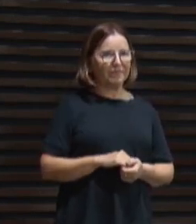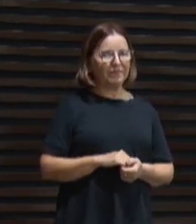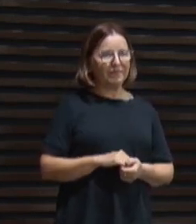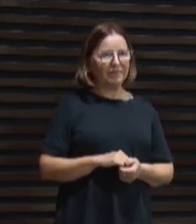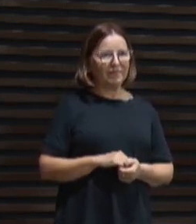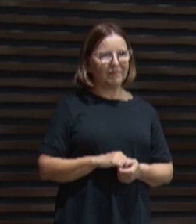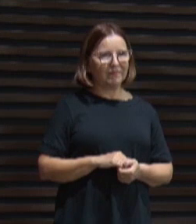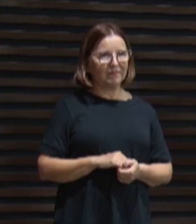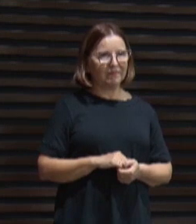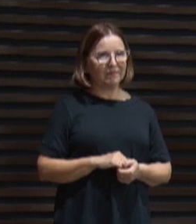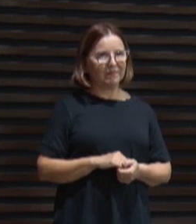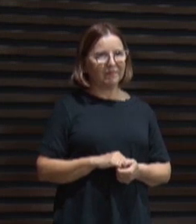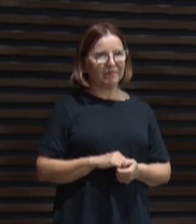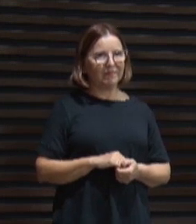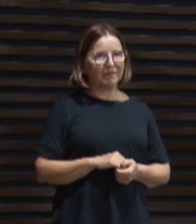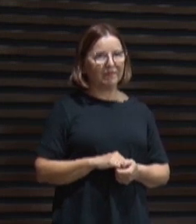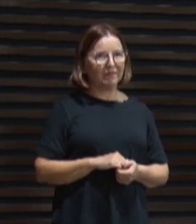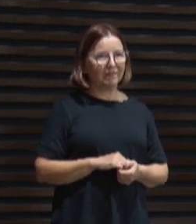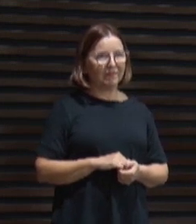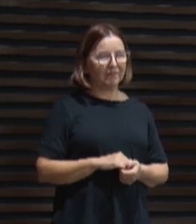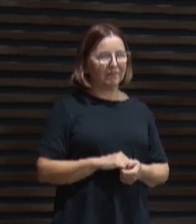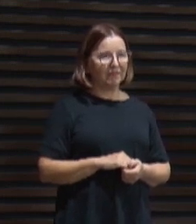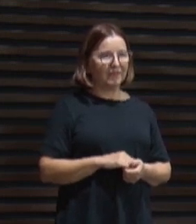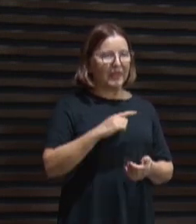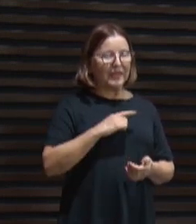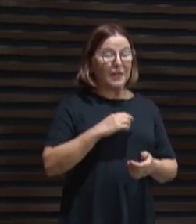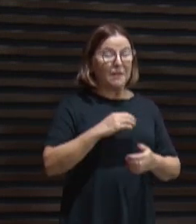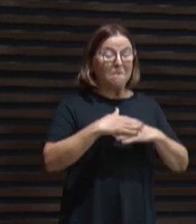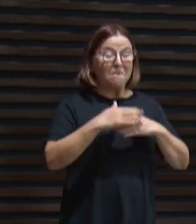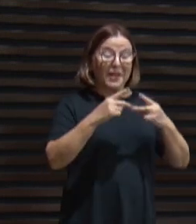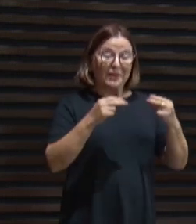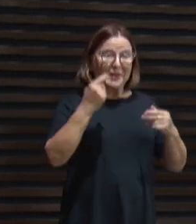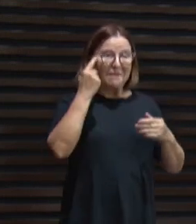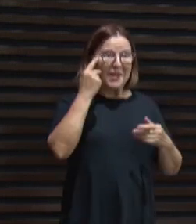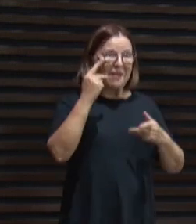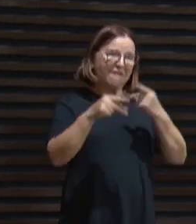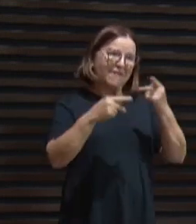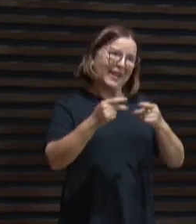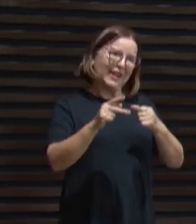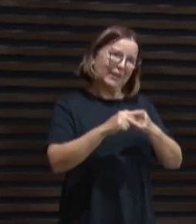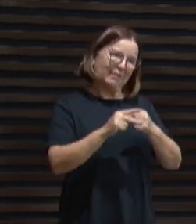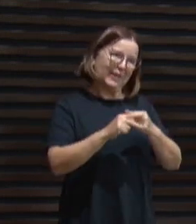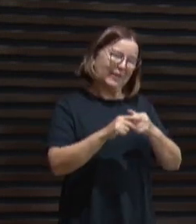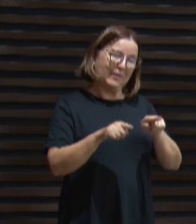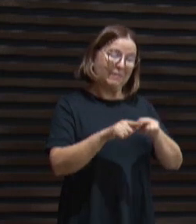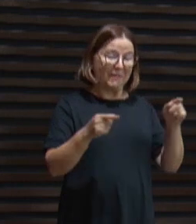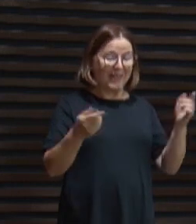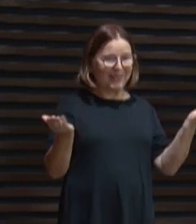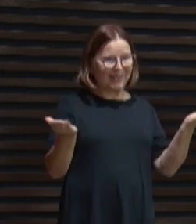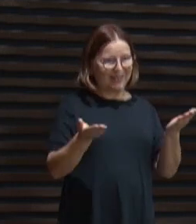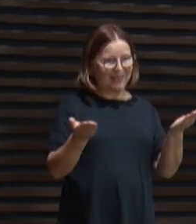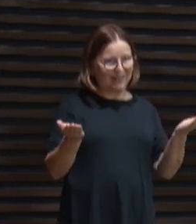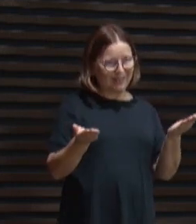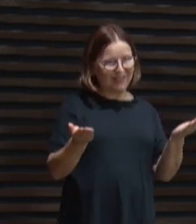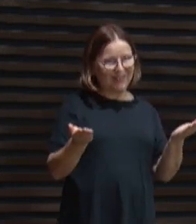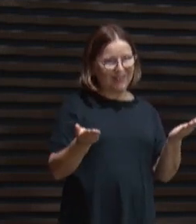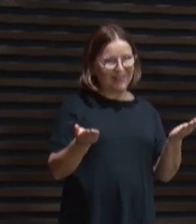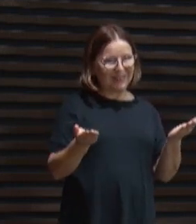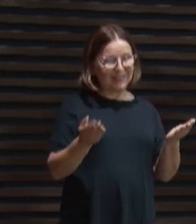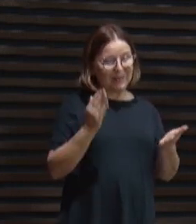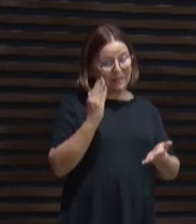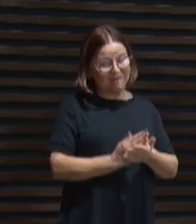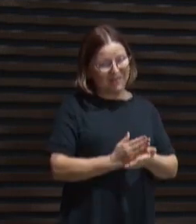E ele apanha uma bacia, apanha uma toalha, acocora-se e vai lavar os pés dos seus discípulos. O que é isso?